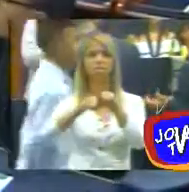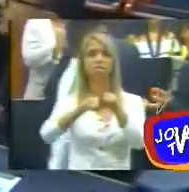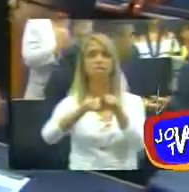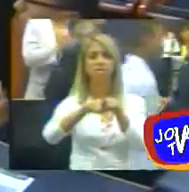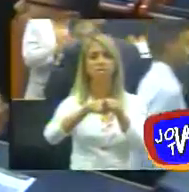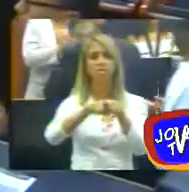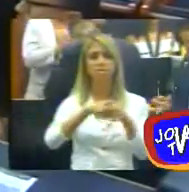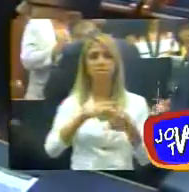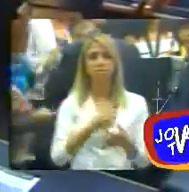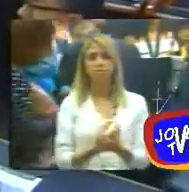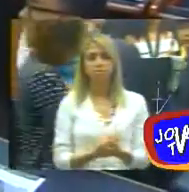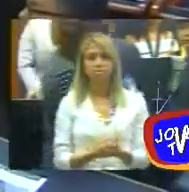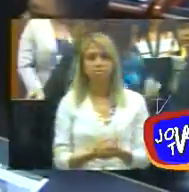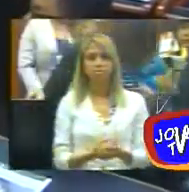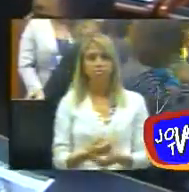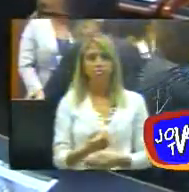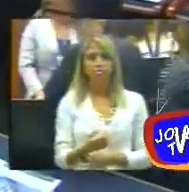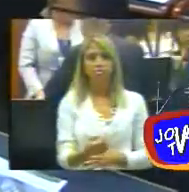Pode alguém?